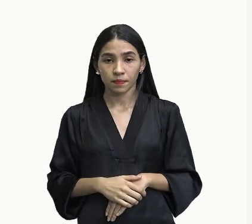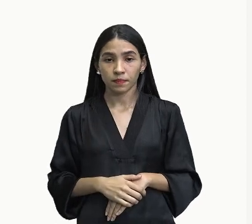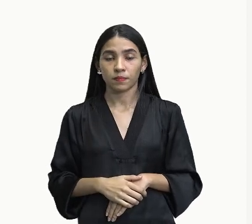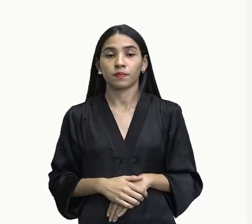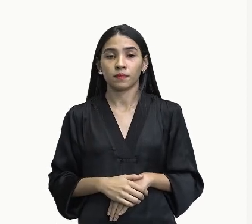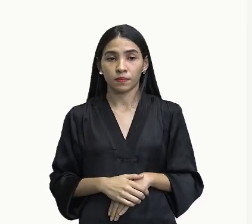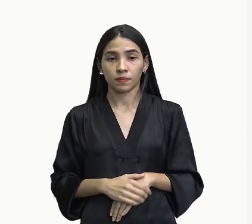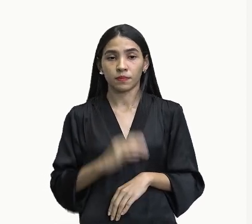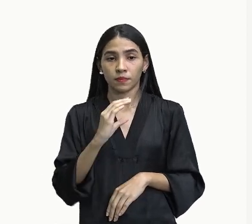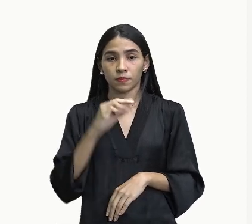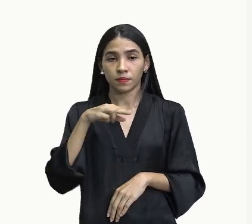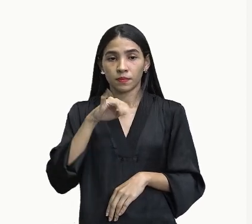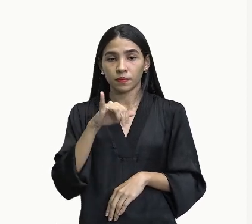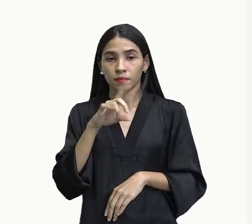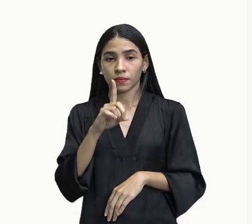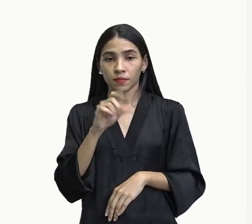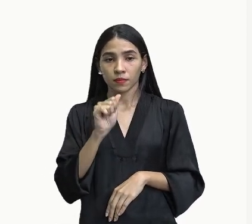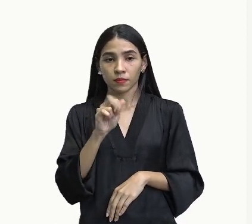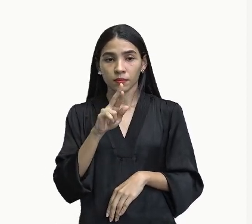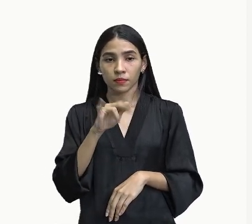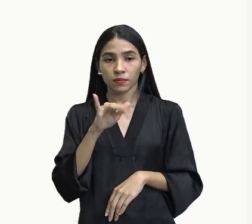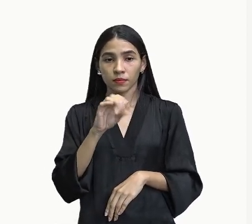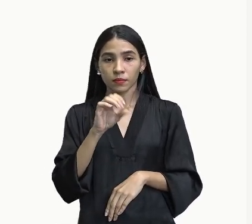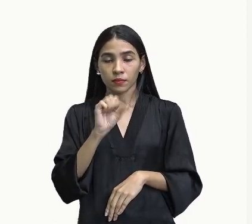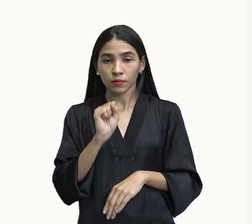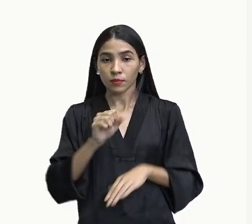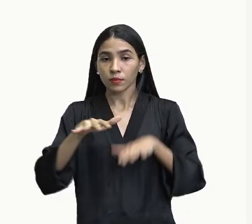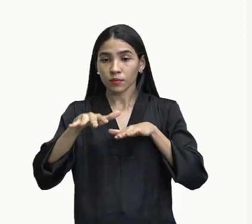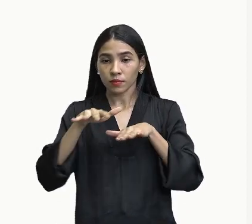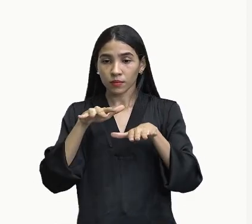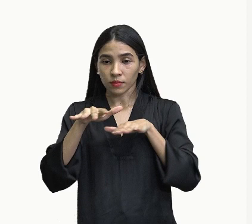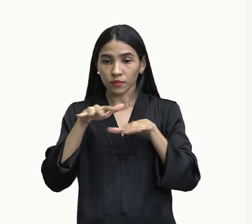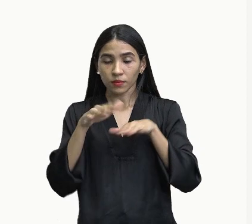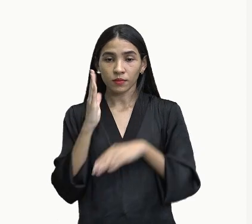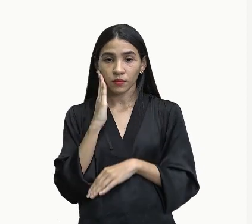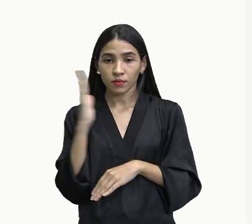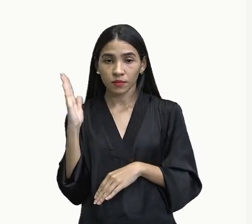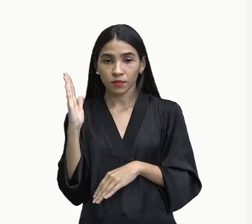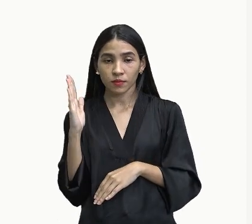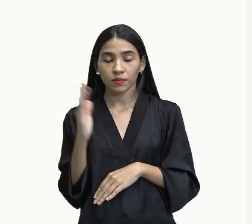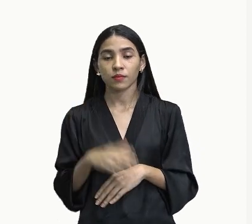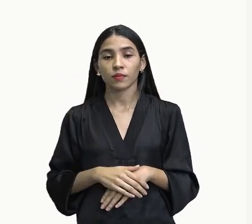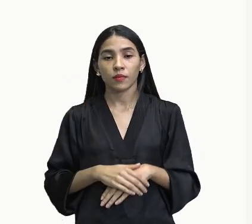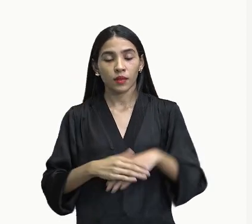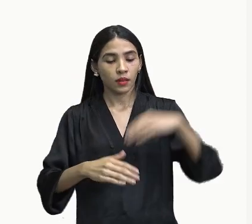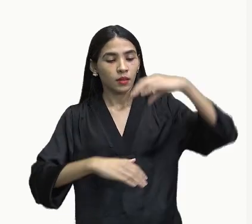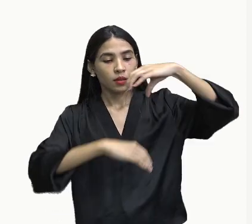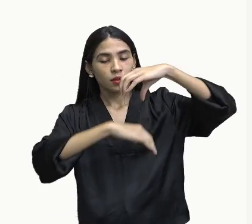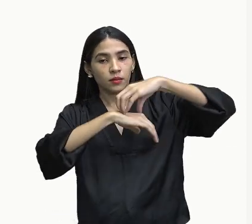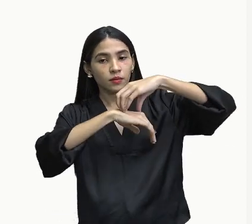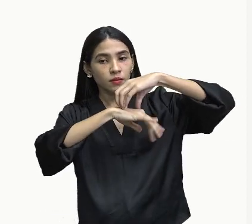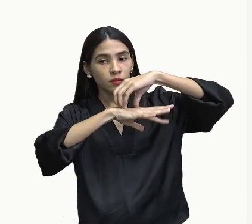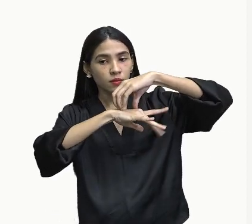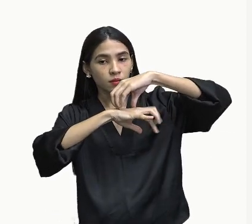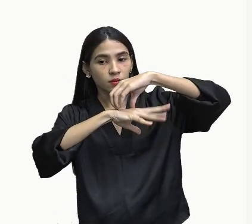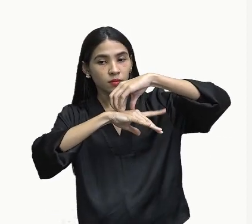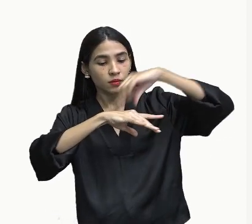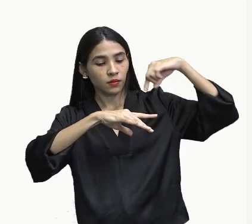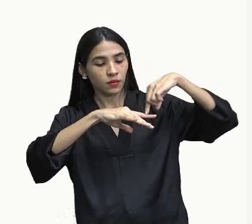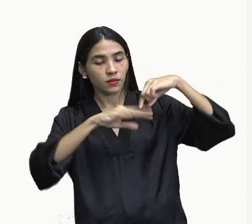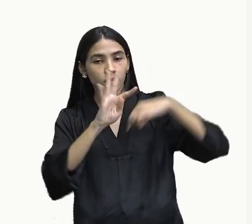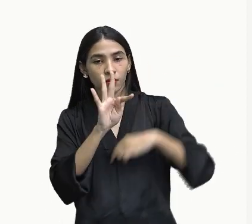Essa estrutura que eu apresentei para vocês, que se chama tentáculos, ela vai ajudar muito no processo